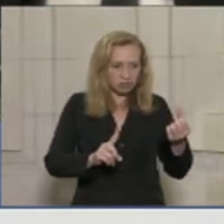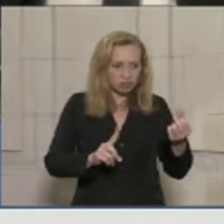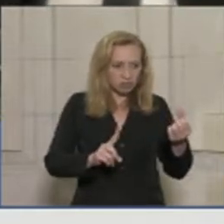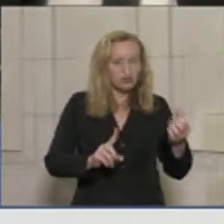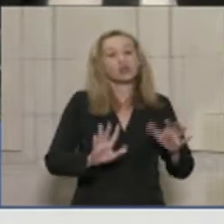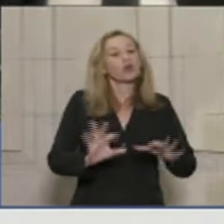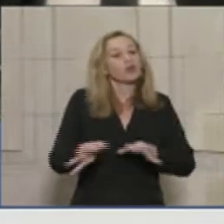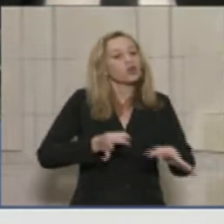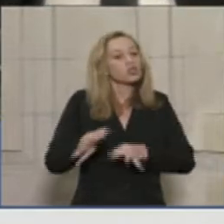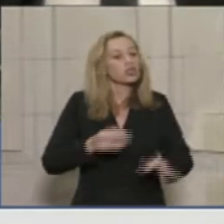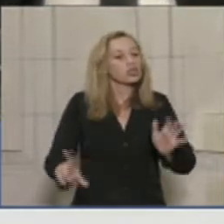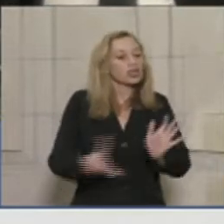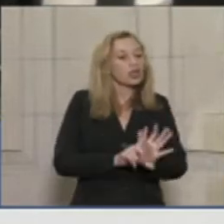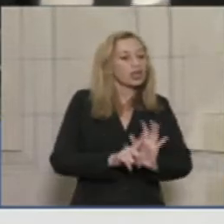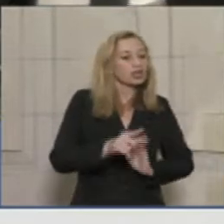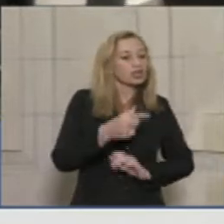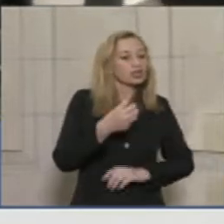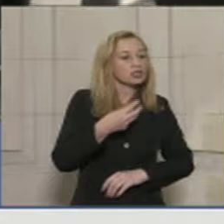Projeto de lei